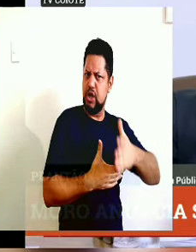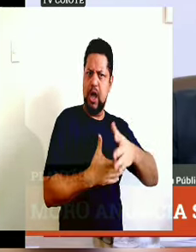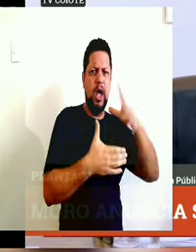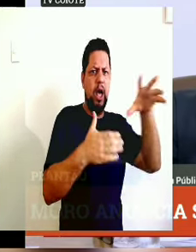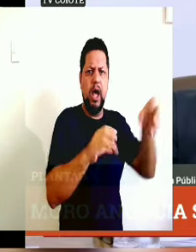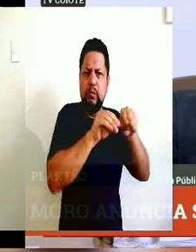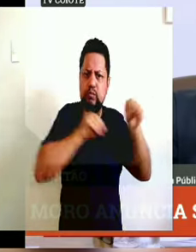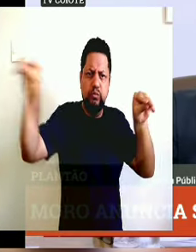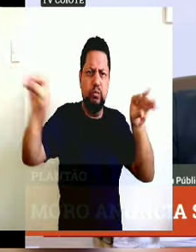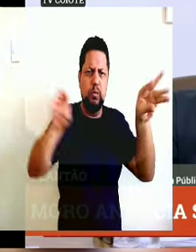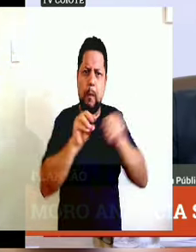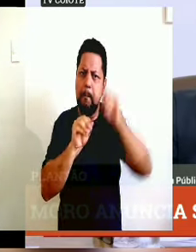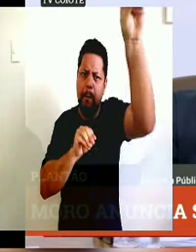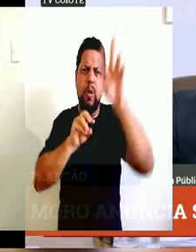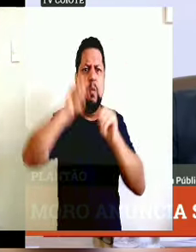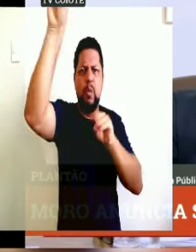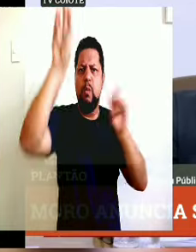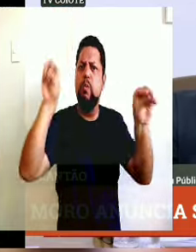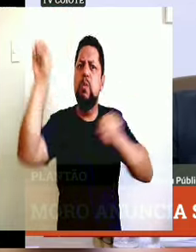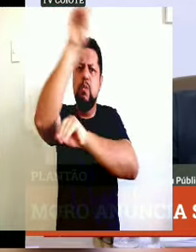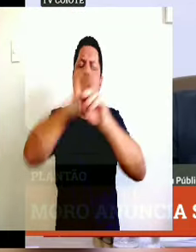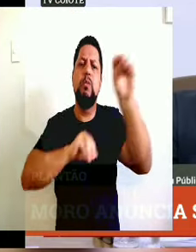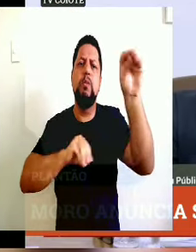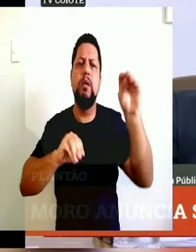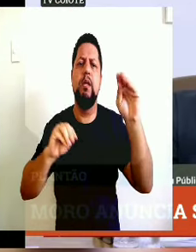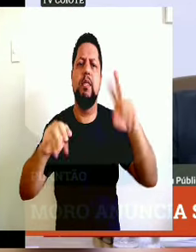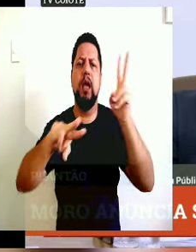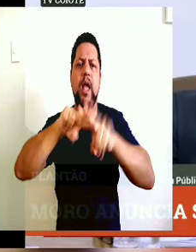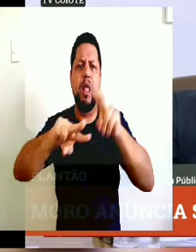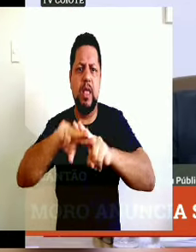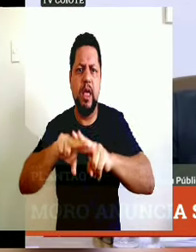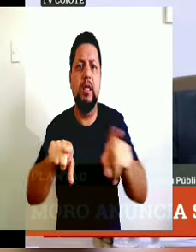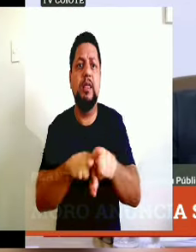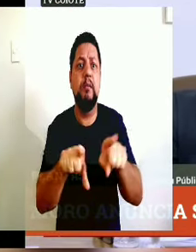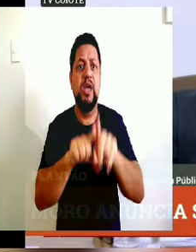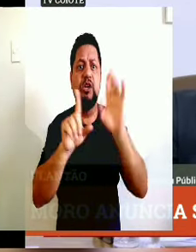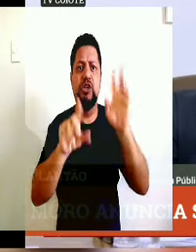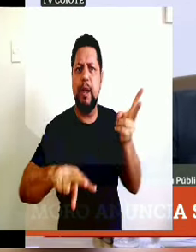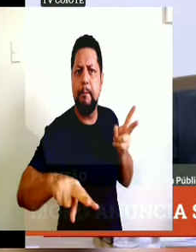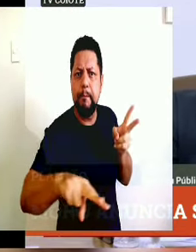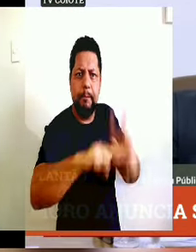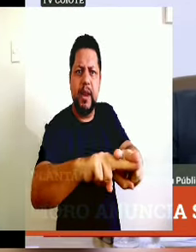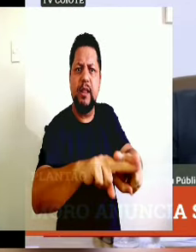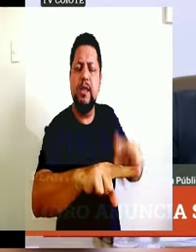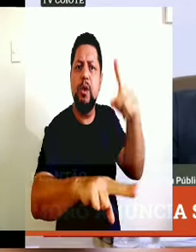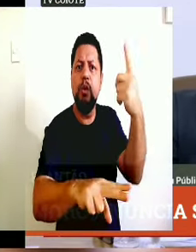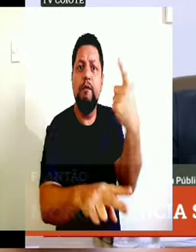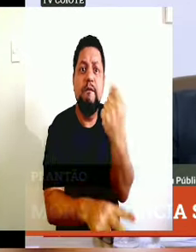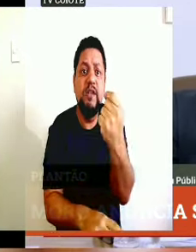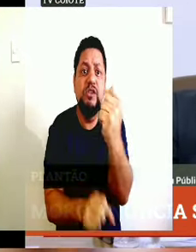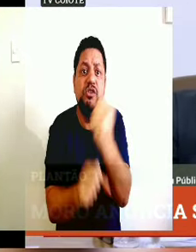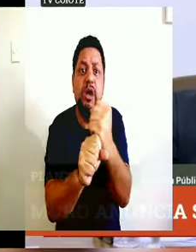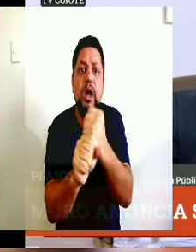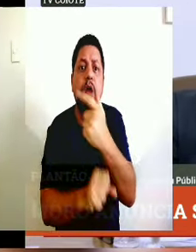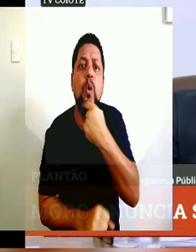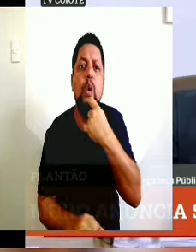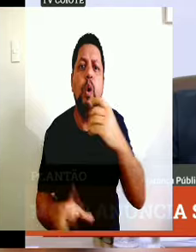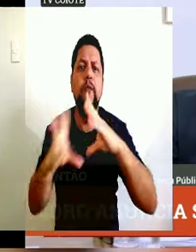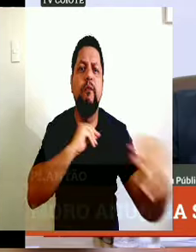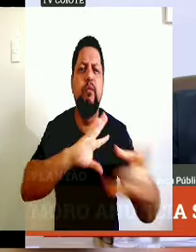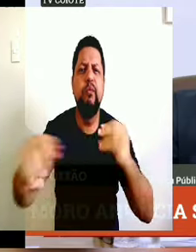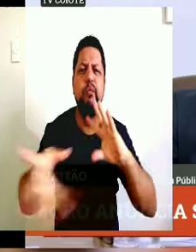recentemente a prisão do maior autoridade do PCC em liberdade, 20 anos foragido